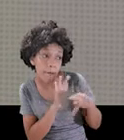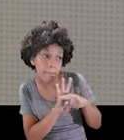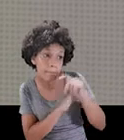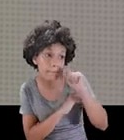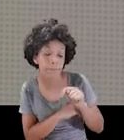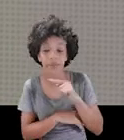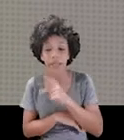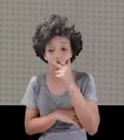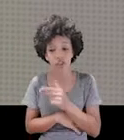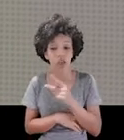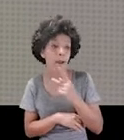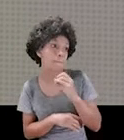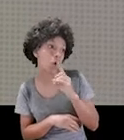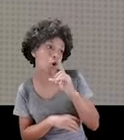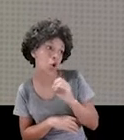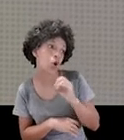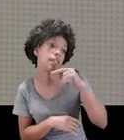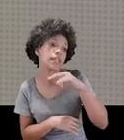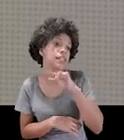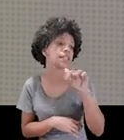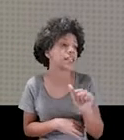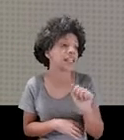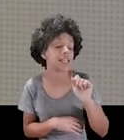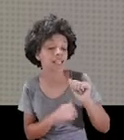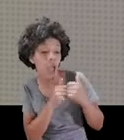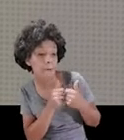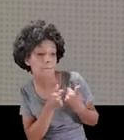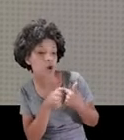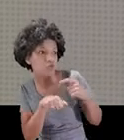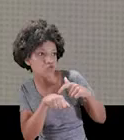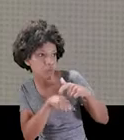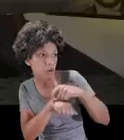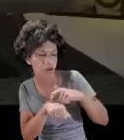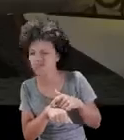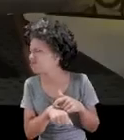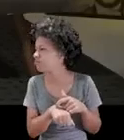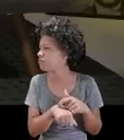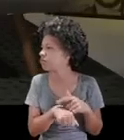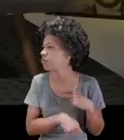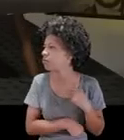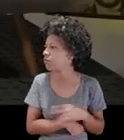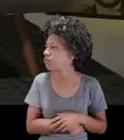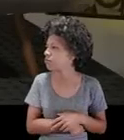ucraniano eles acham que é bonita e Poloni tem um cano é morango